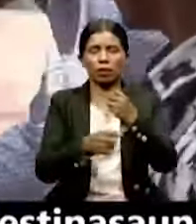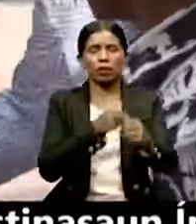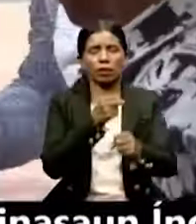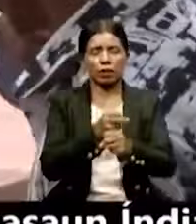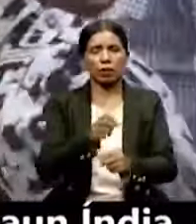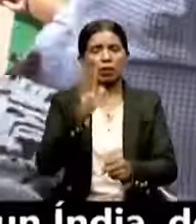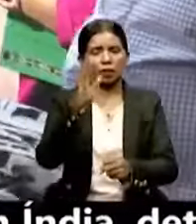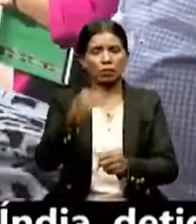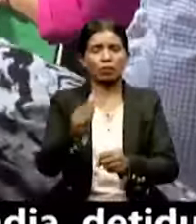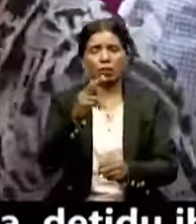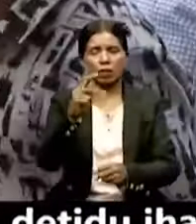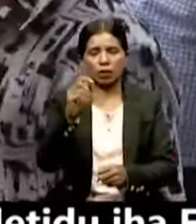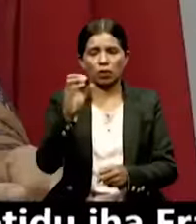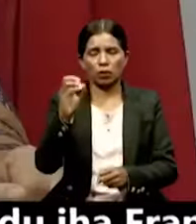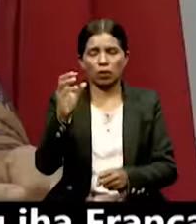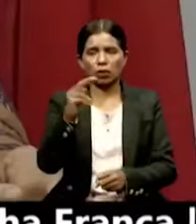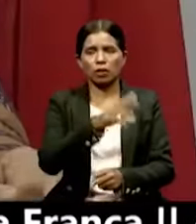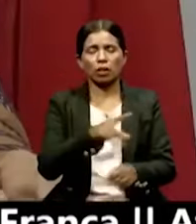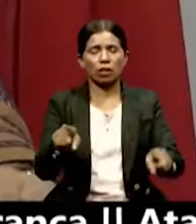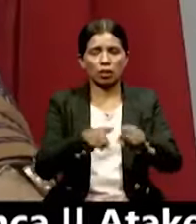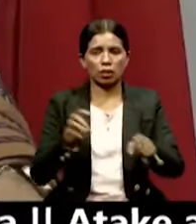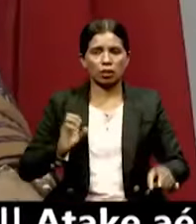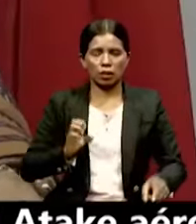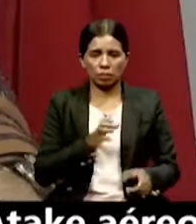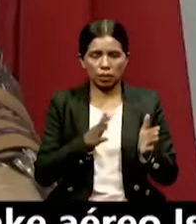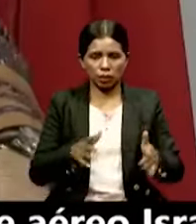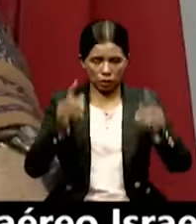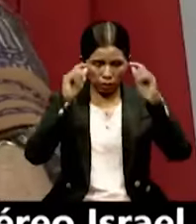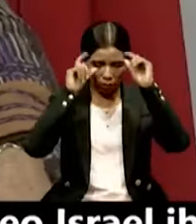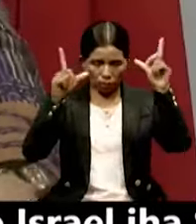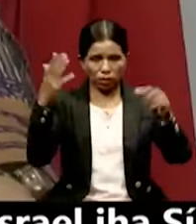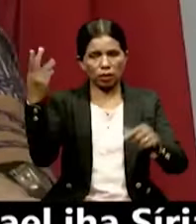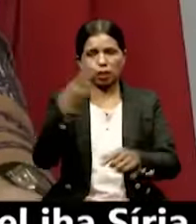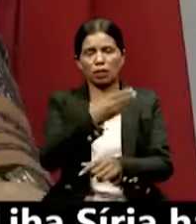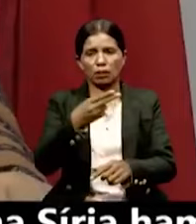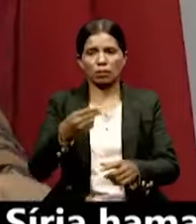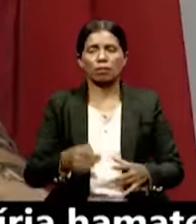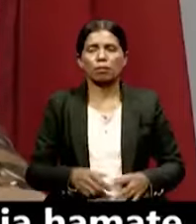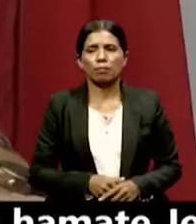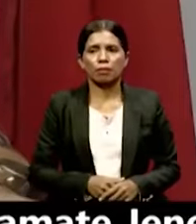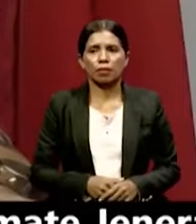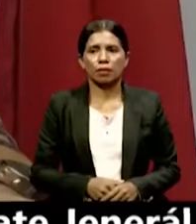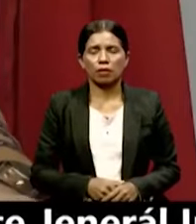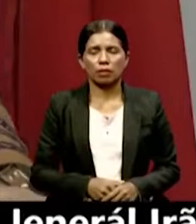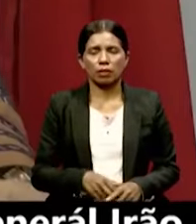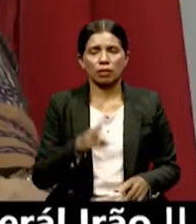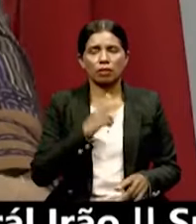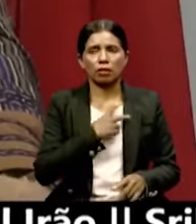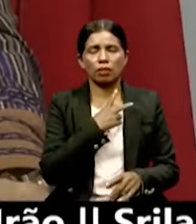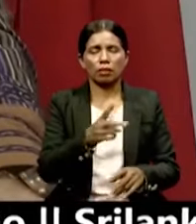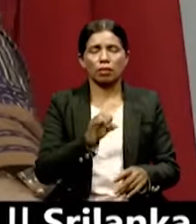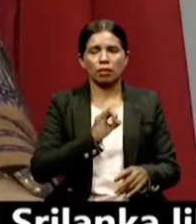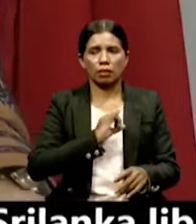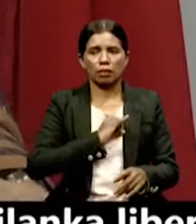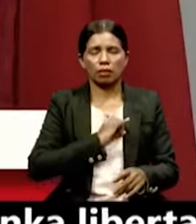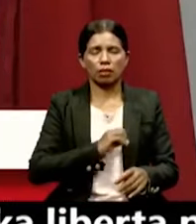da Conceição nebe dá um né saianessa embaixador Timor Leste e a Indonésia. Não vou responder aqui, acabo